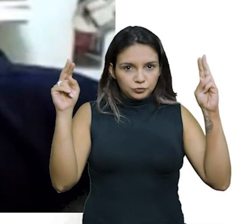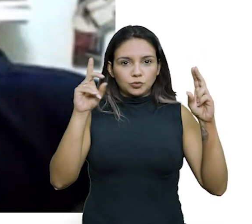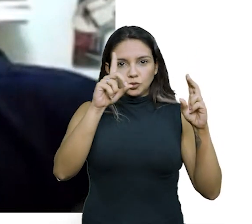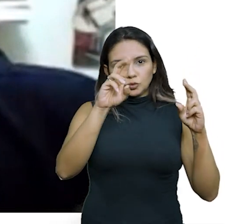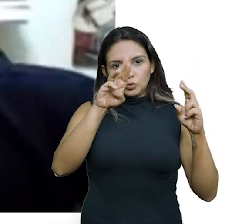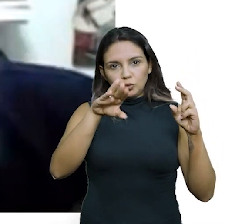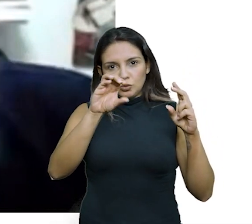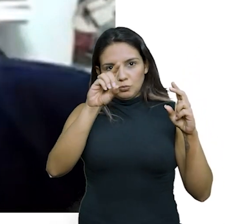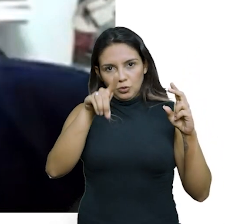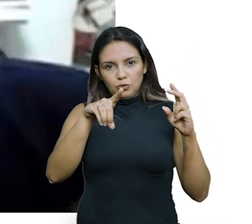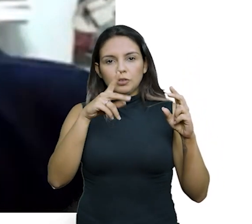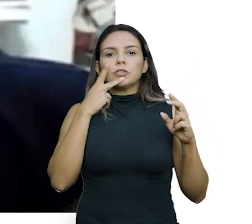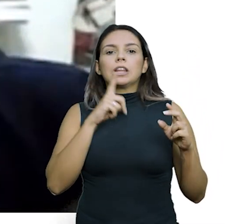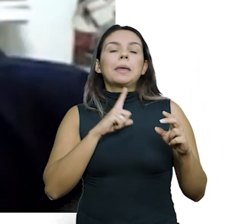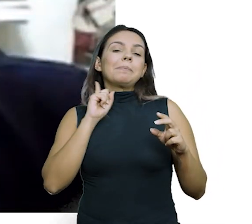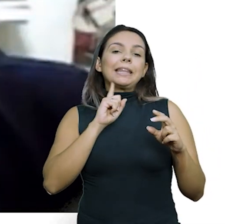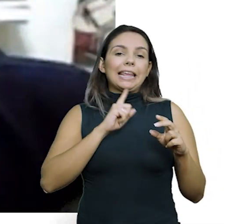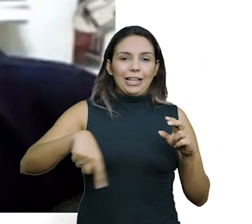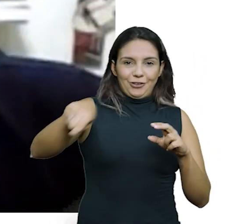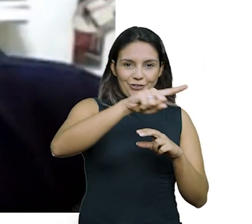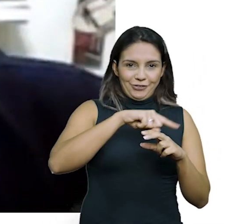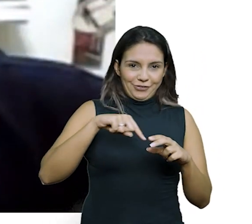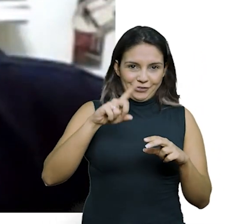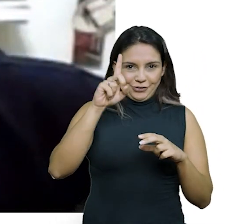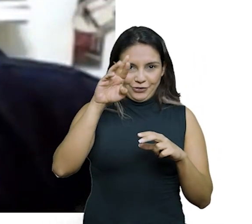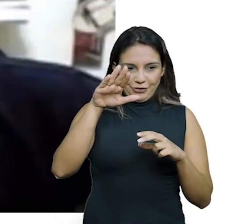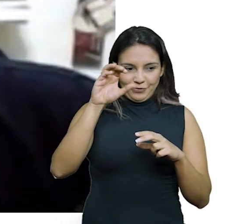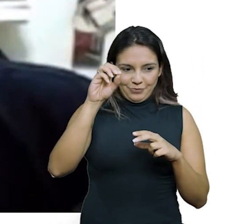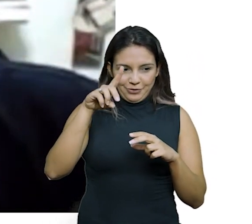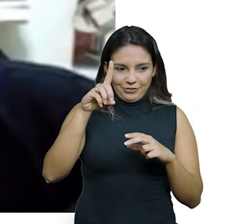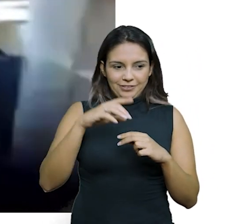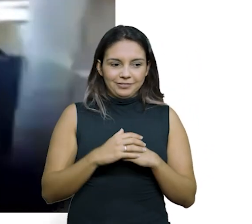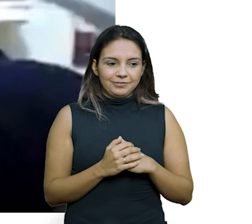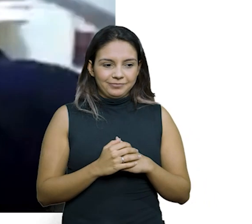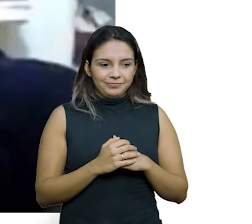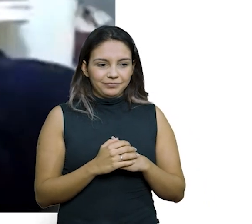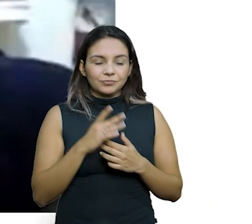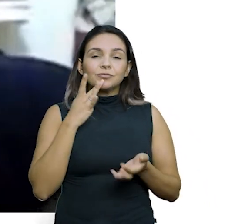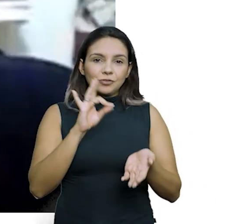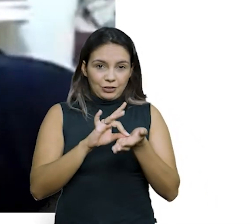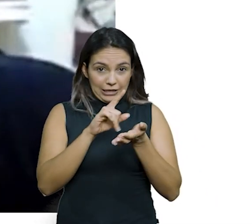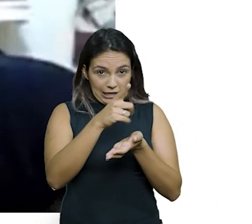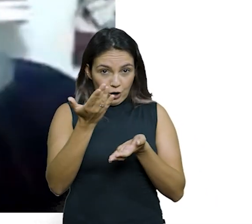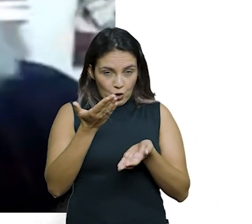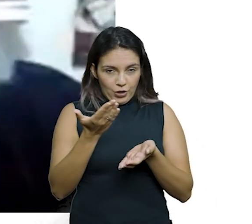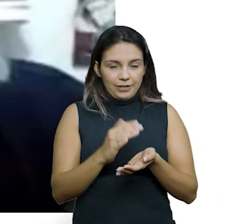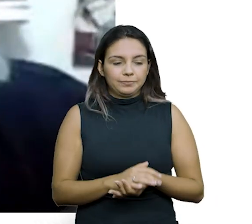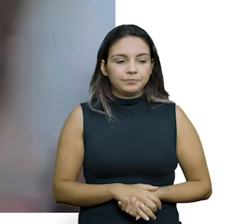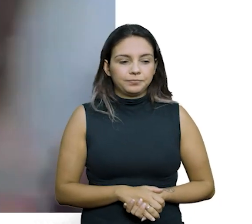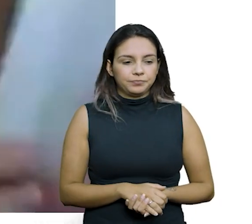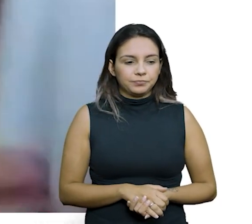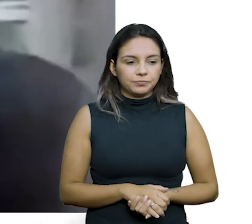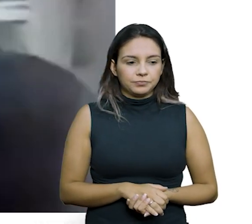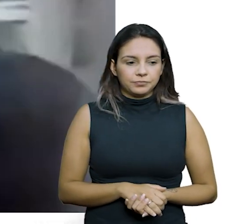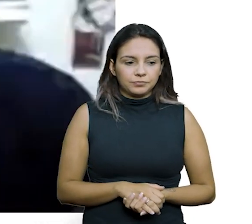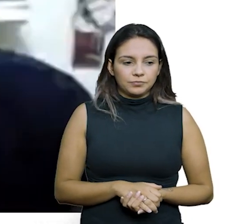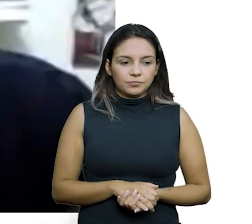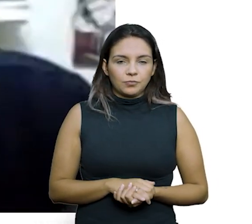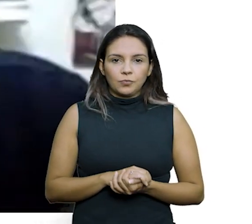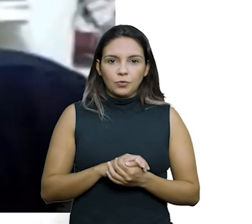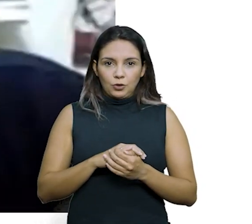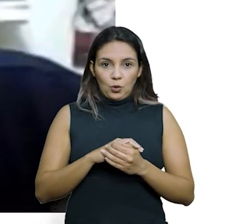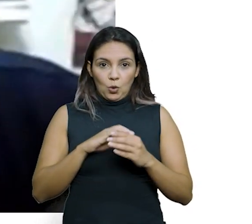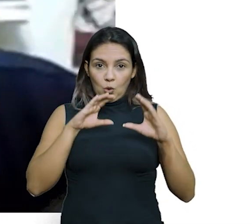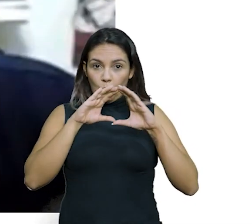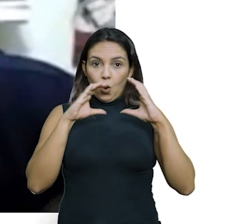o Drummond, nós estamos aqui entre mineiros, né? Então vou trazer o Drummond aqui, olha se não é exatamente esse momento. Congresso